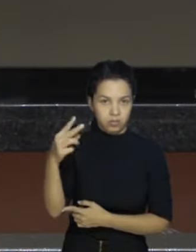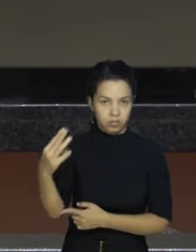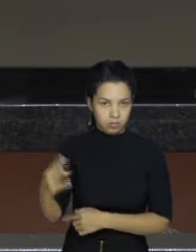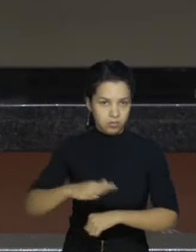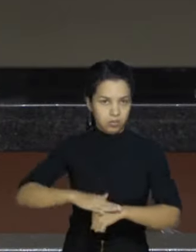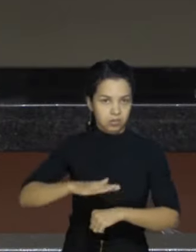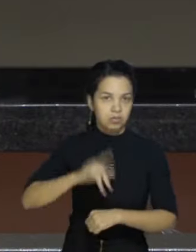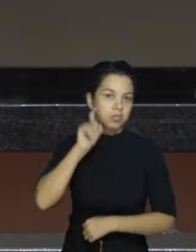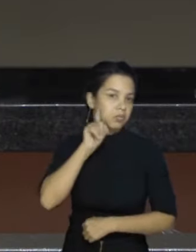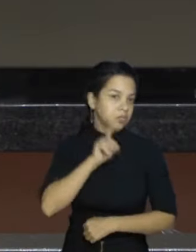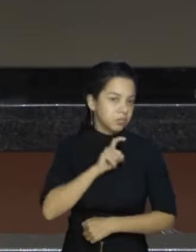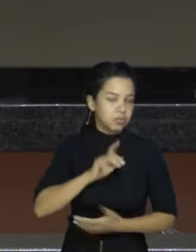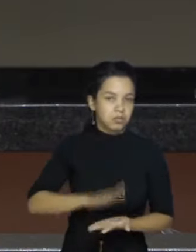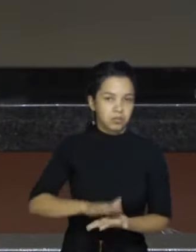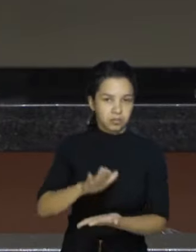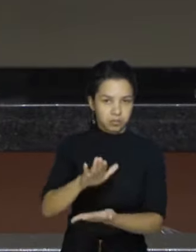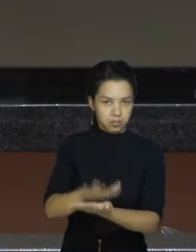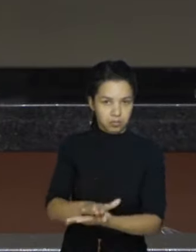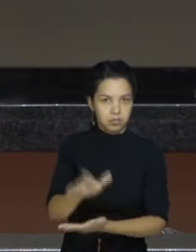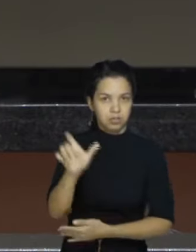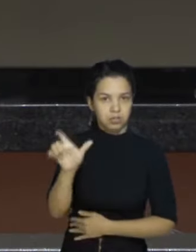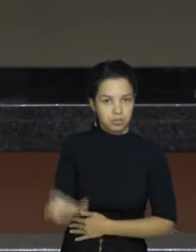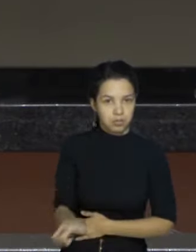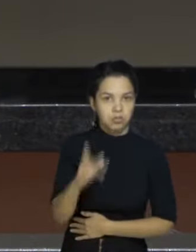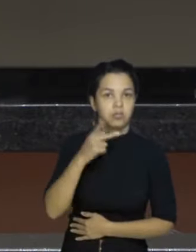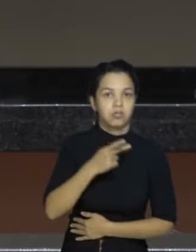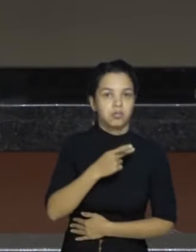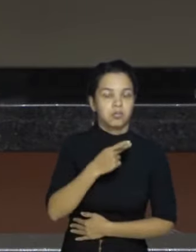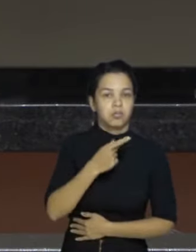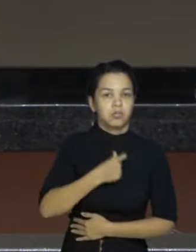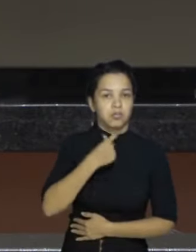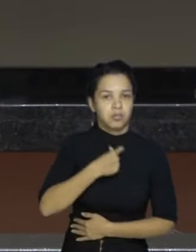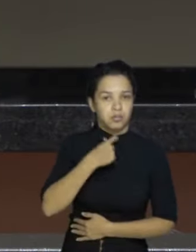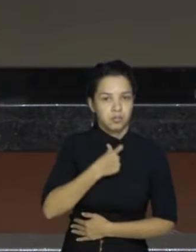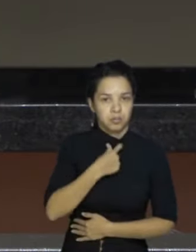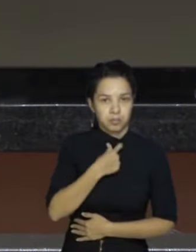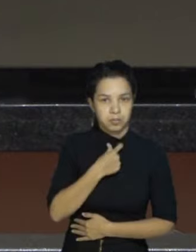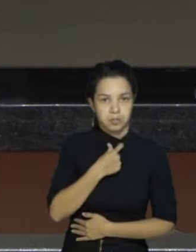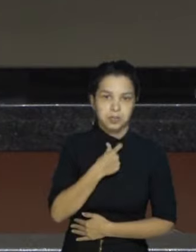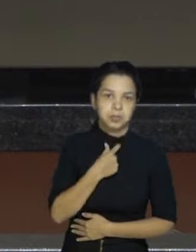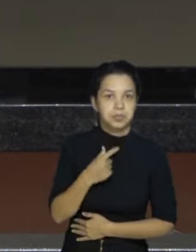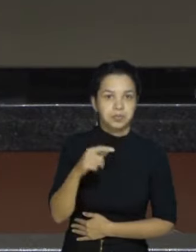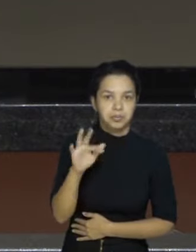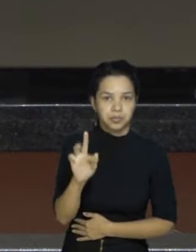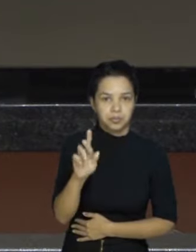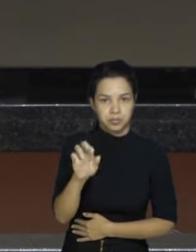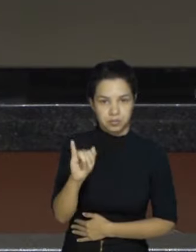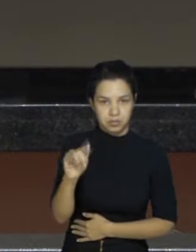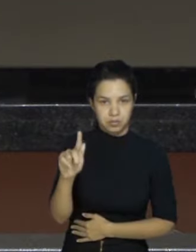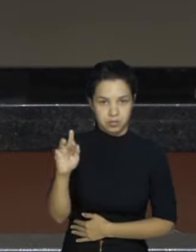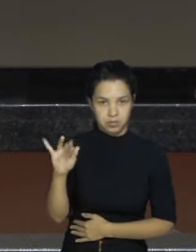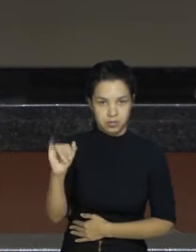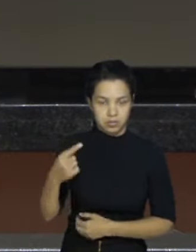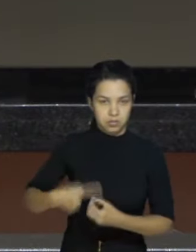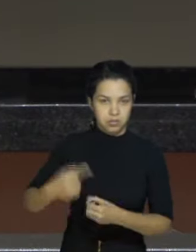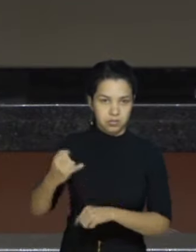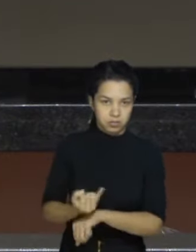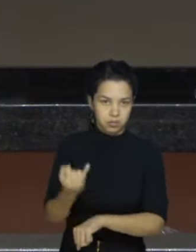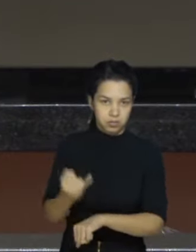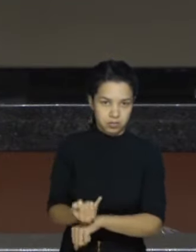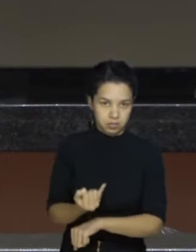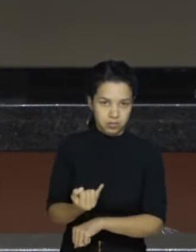page manifestação da Paz ao padre Fred Jorge da comunidade Imaculada Coração de Maria do município de Joinville pela passagem